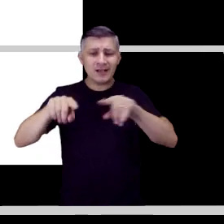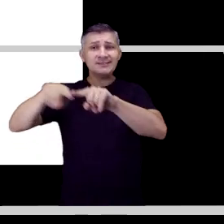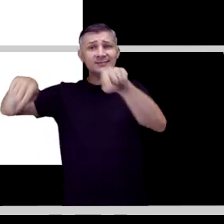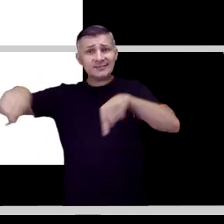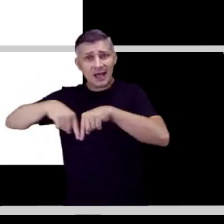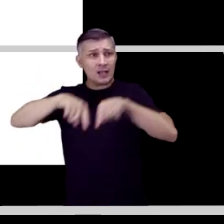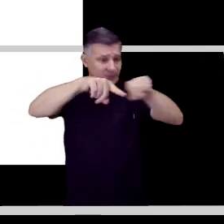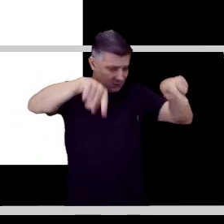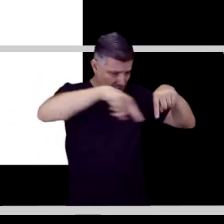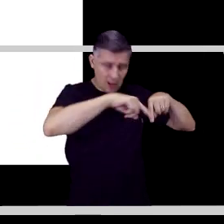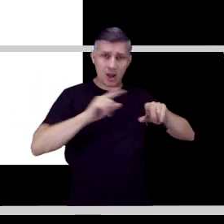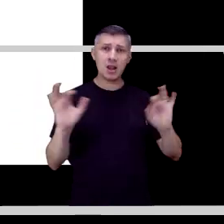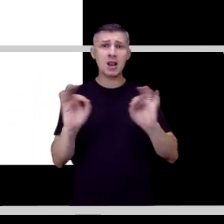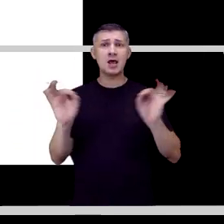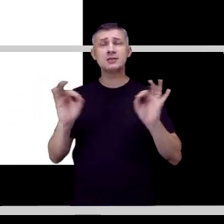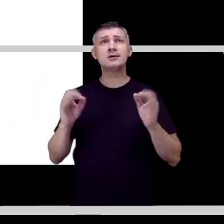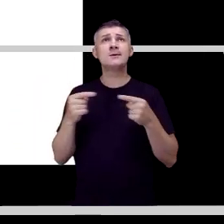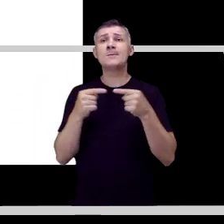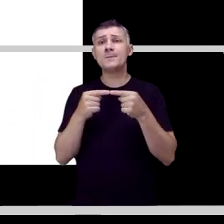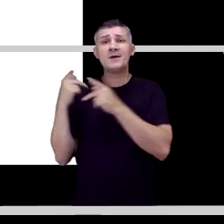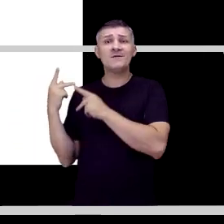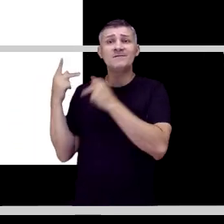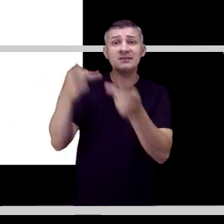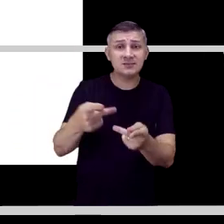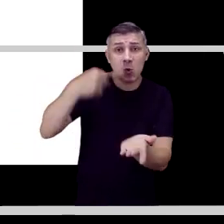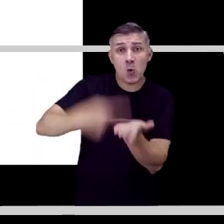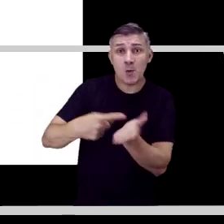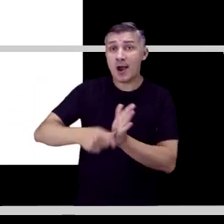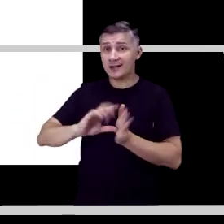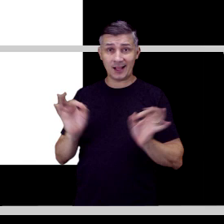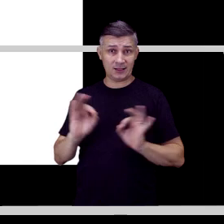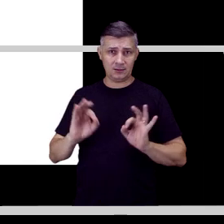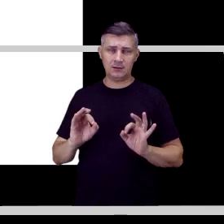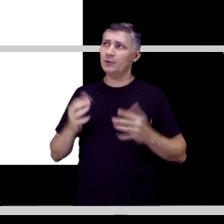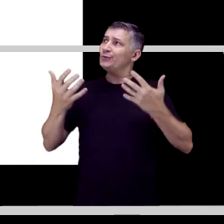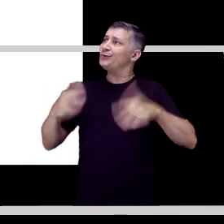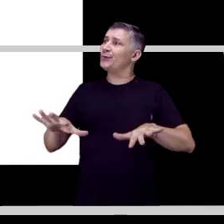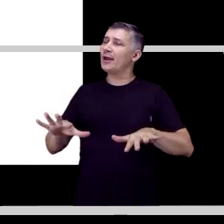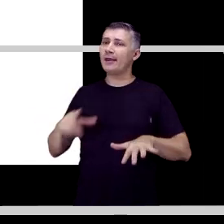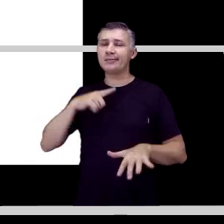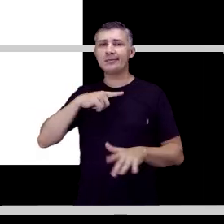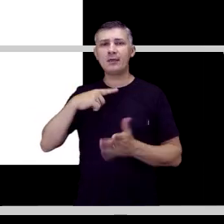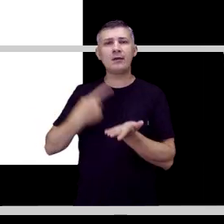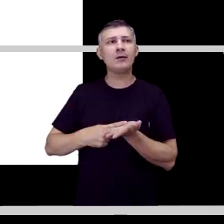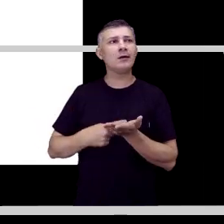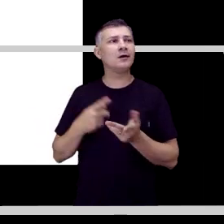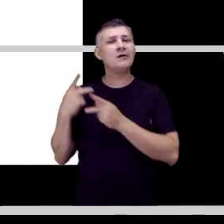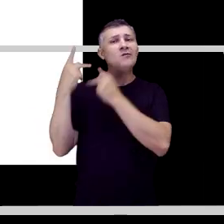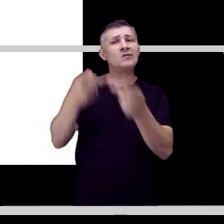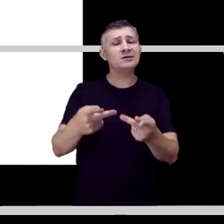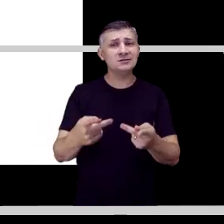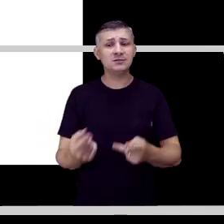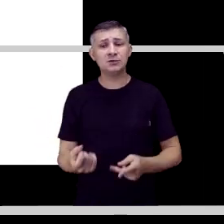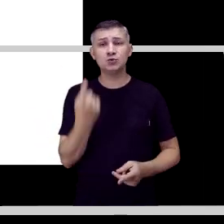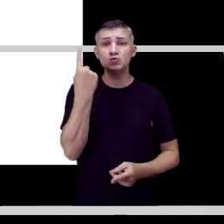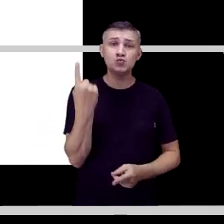essa sala de modo que não houvesse uma visitação pré-determinada, né? A gente não queria que tivesse uma